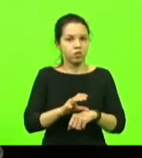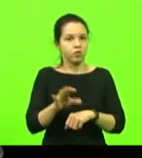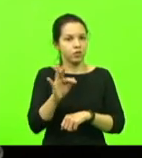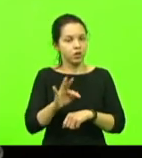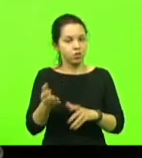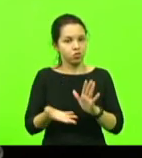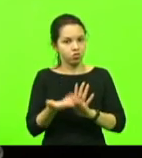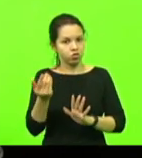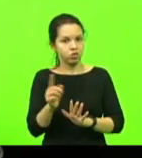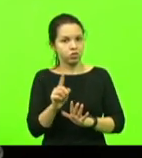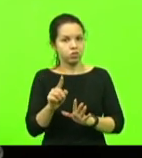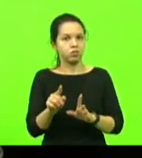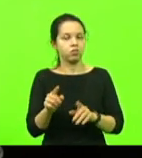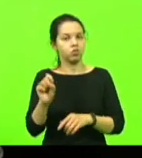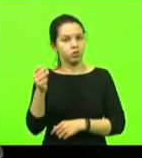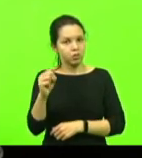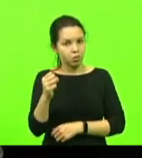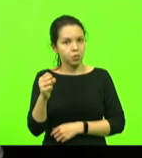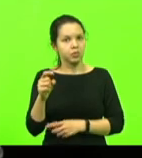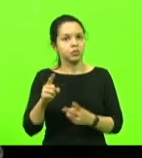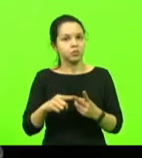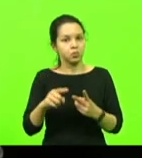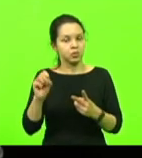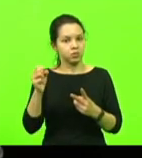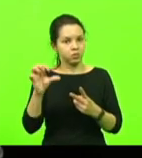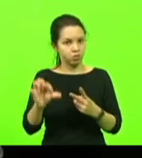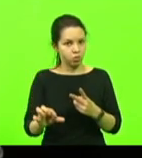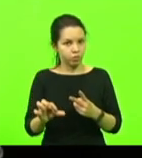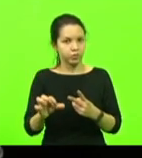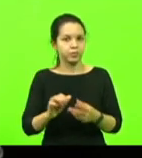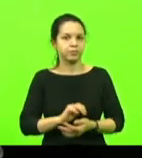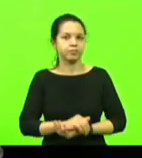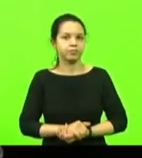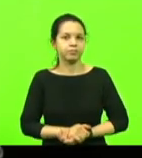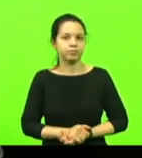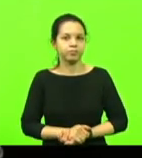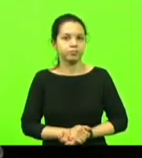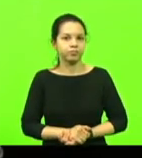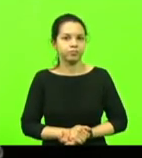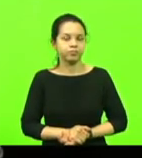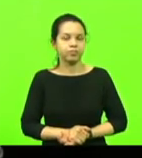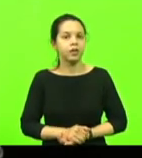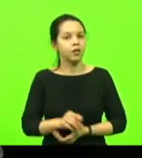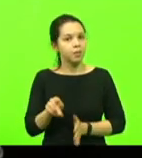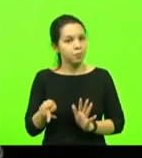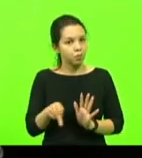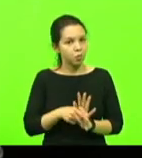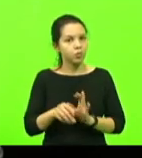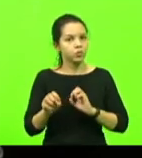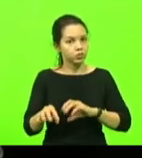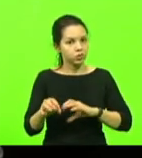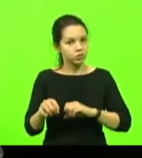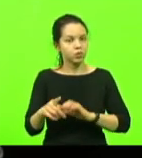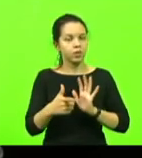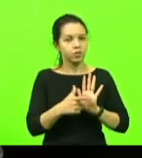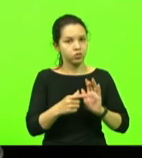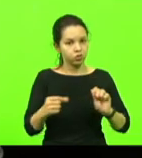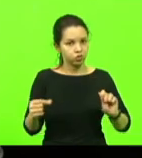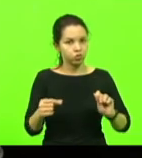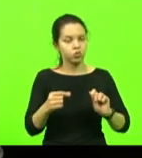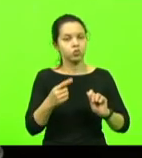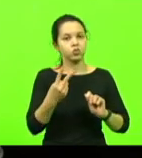Estadual de 89, não desvinculando recursos constitucionais da educação, artigo 212